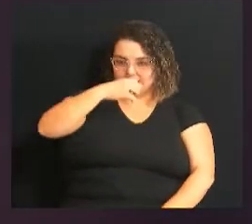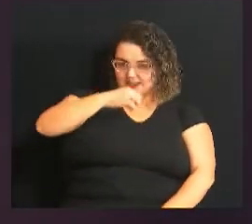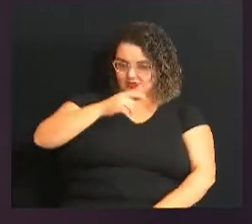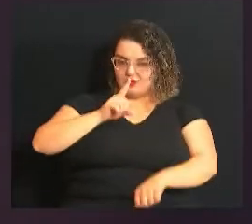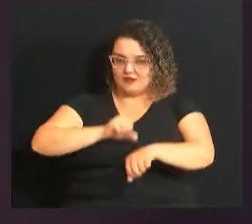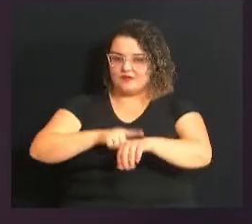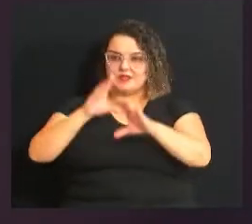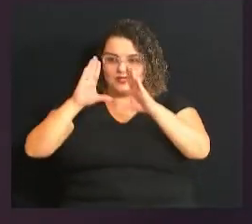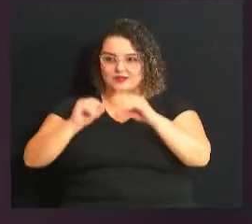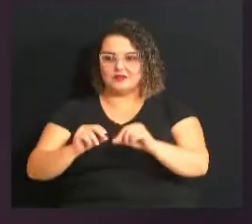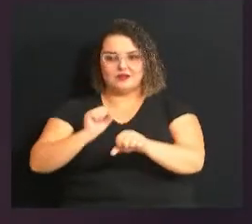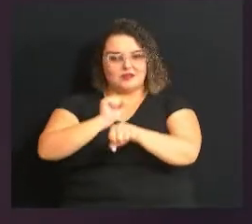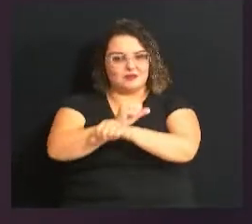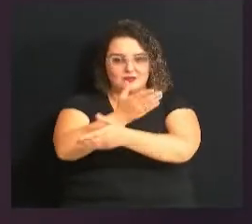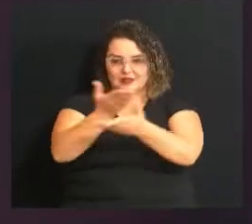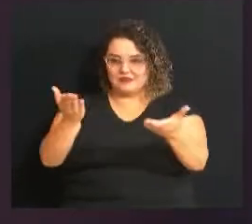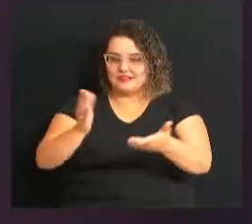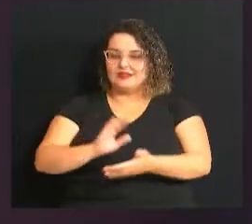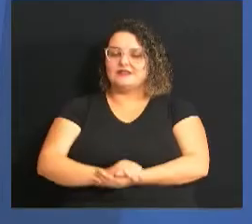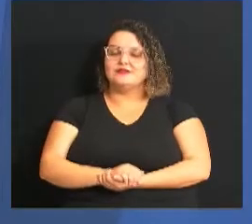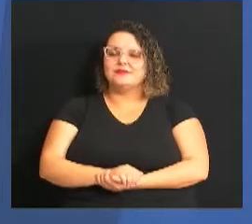e eu espero por vocês.